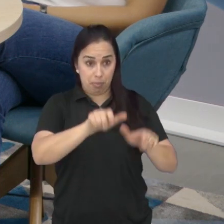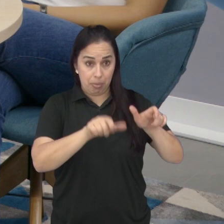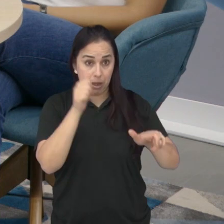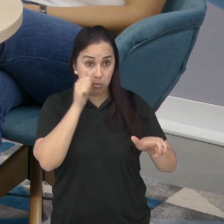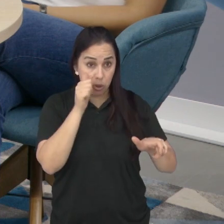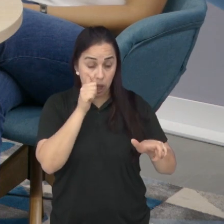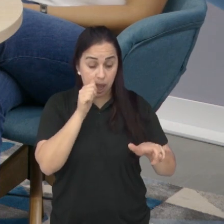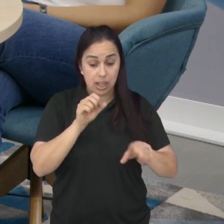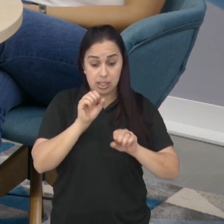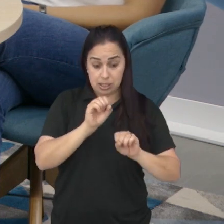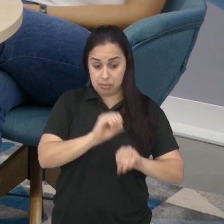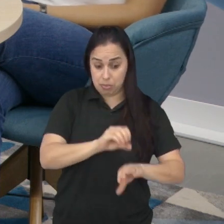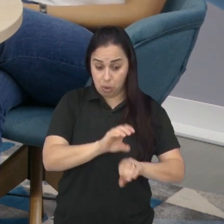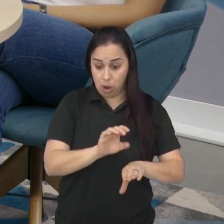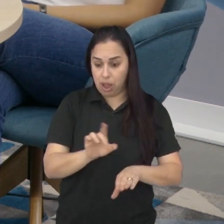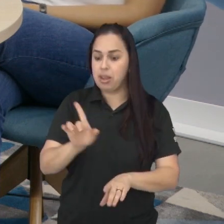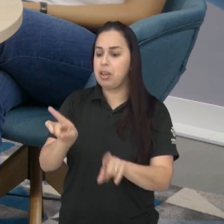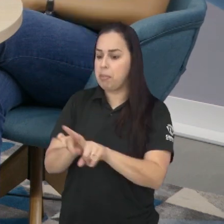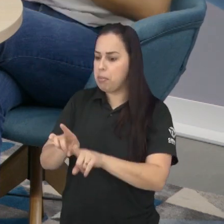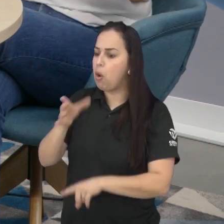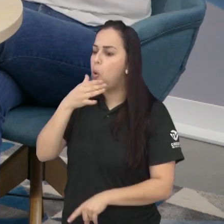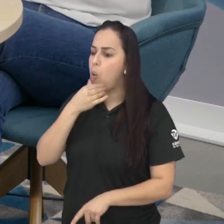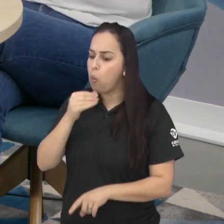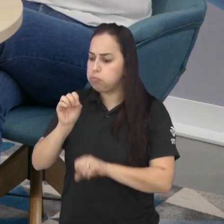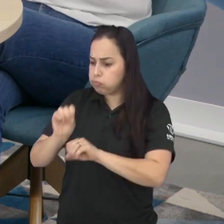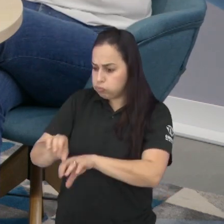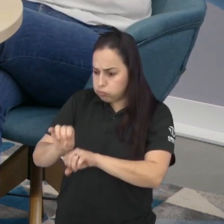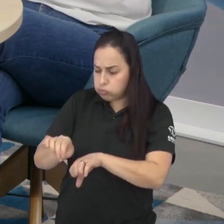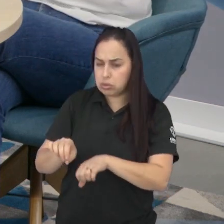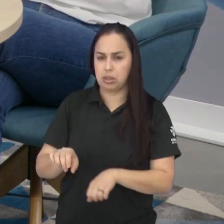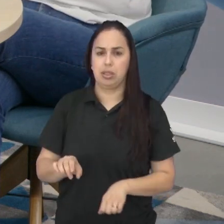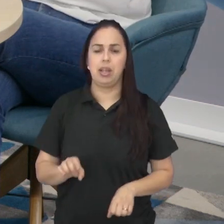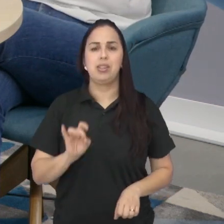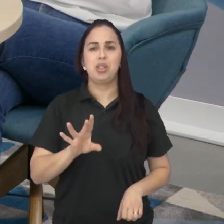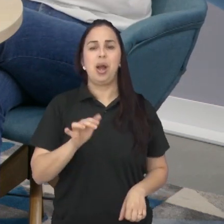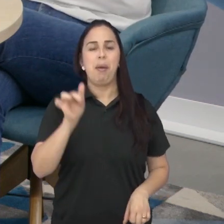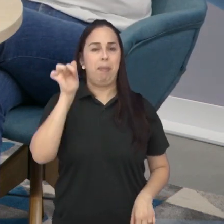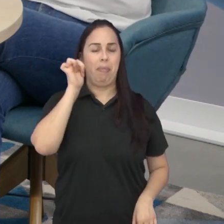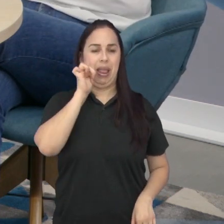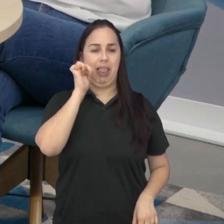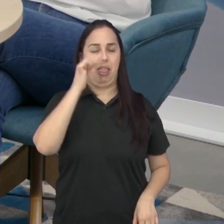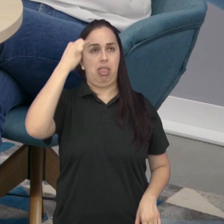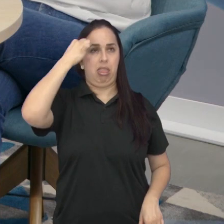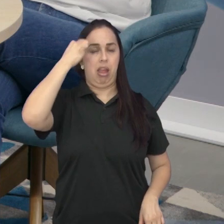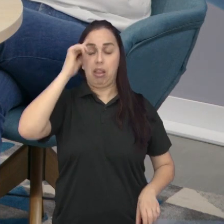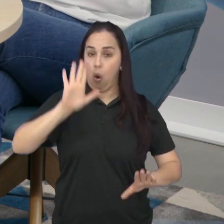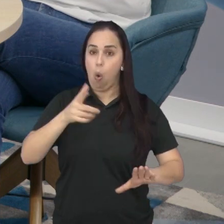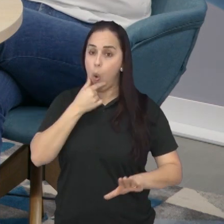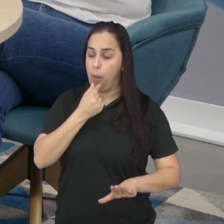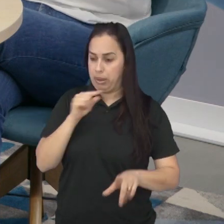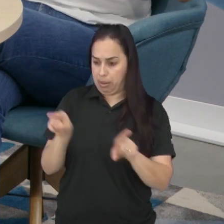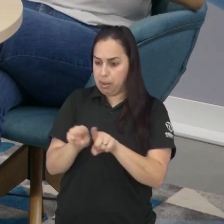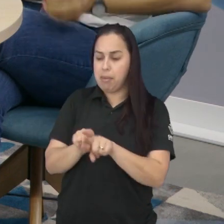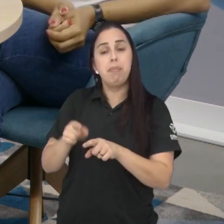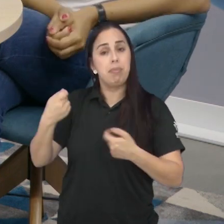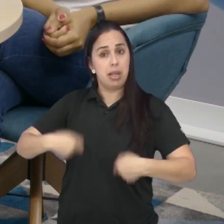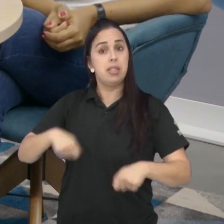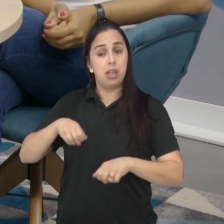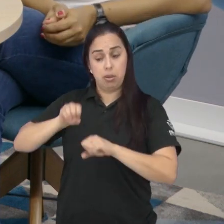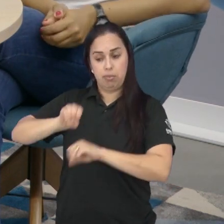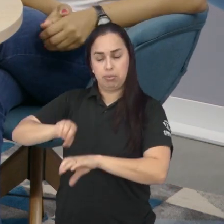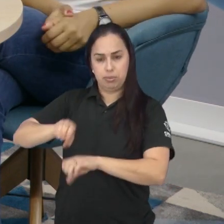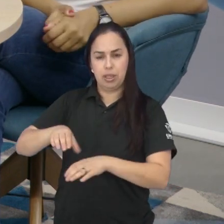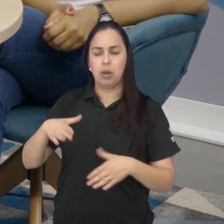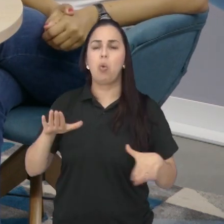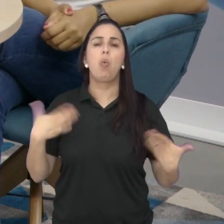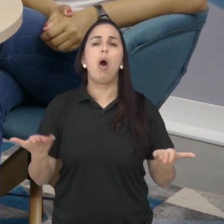para os homens também, né? Porque a gente fala-se muito em educar as mulheres, mas os homens também precisam ser educados desde criança, né?